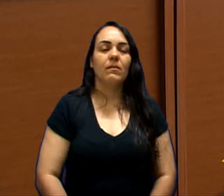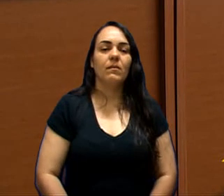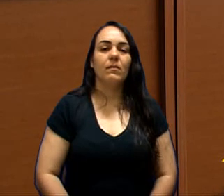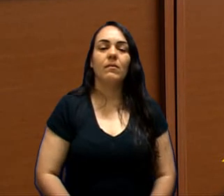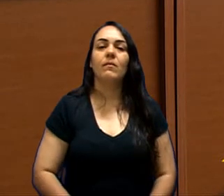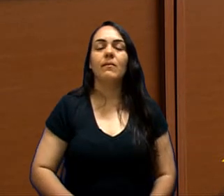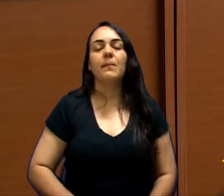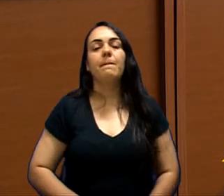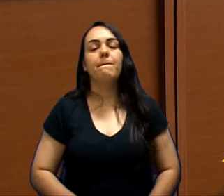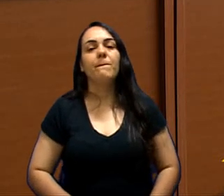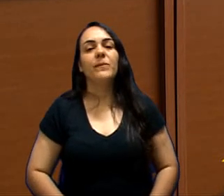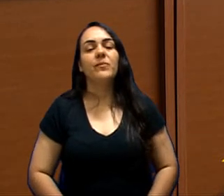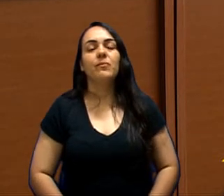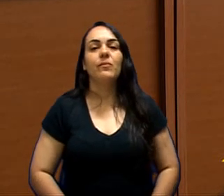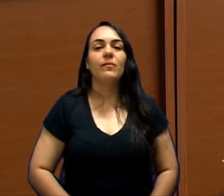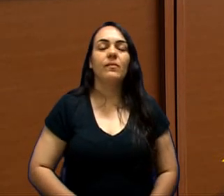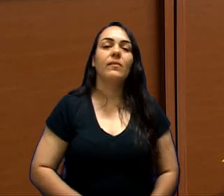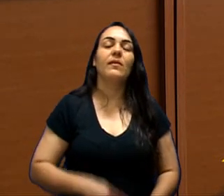Vereador Irineu Toledo, o voto.